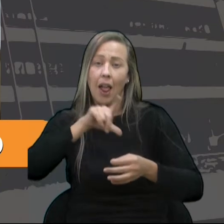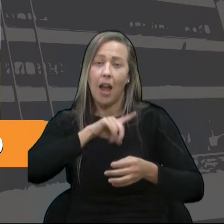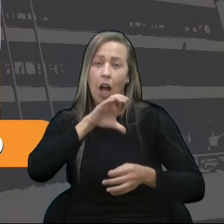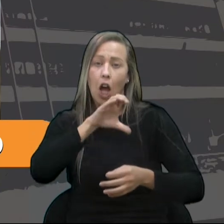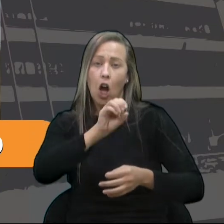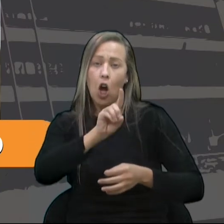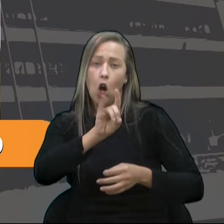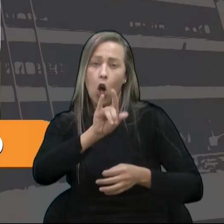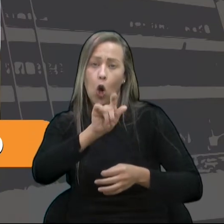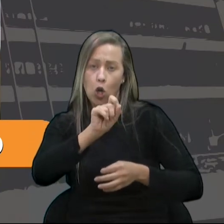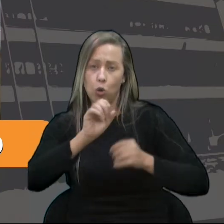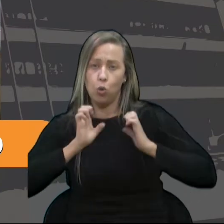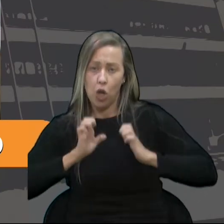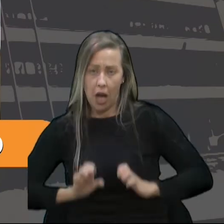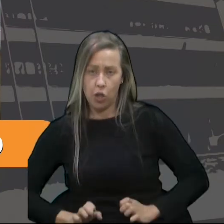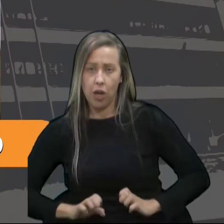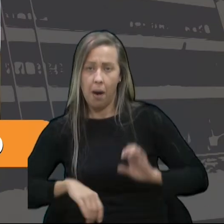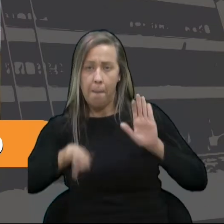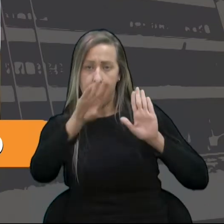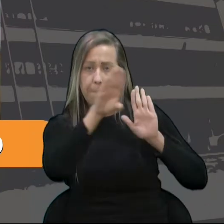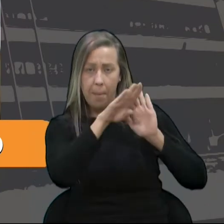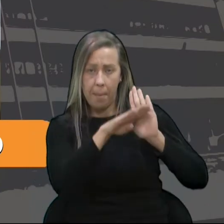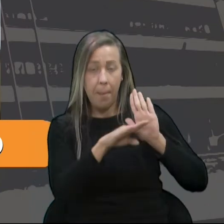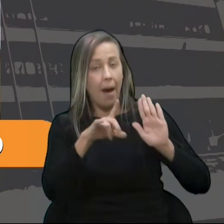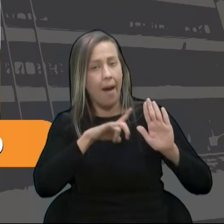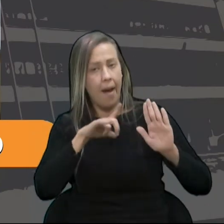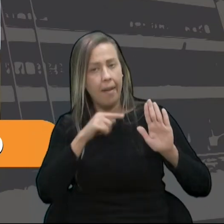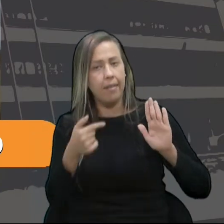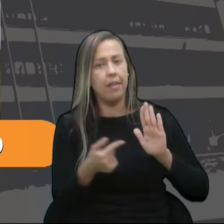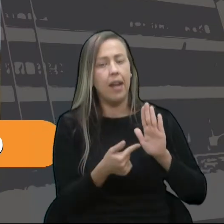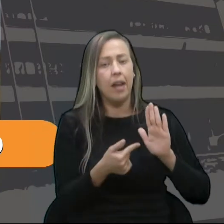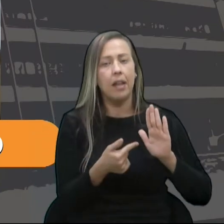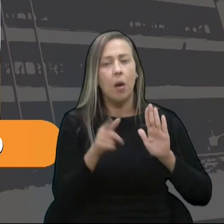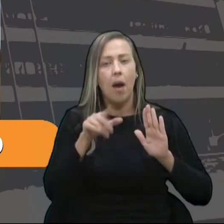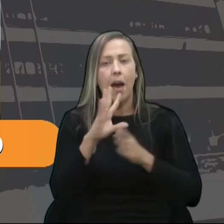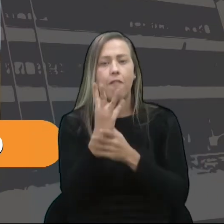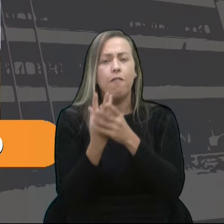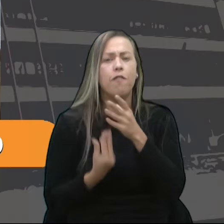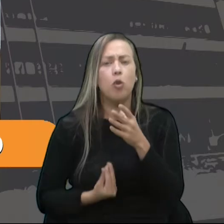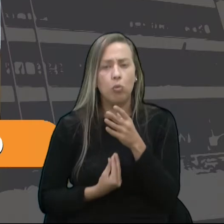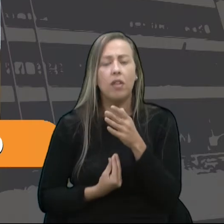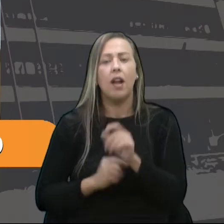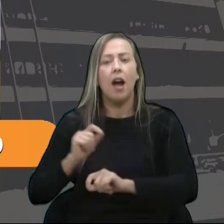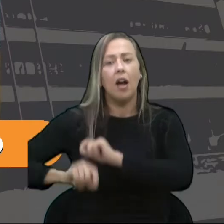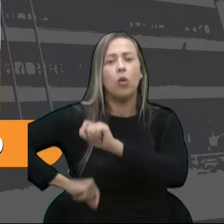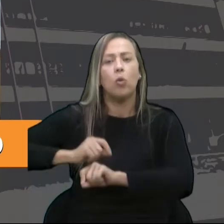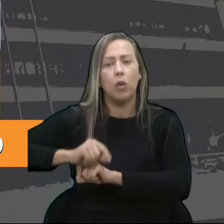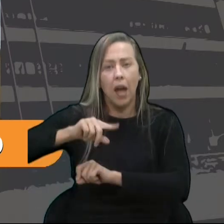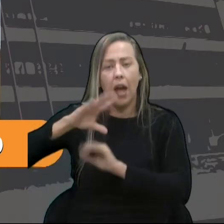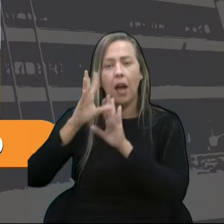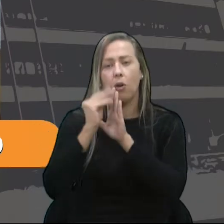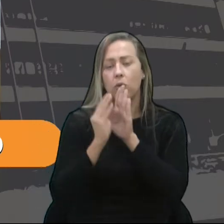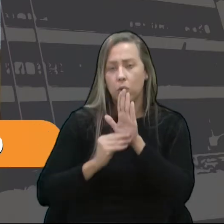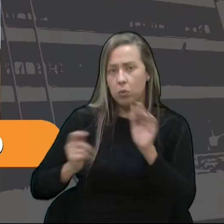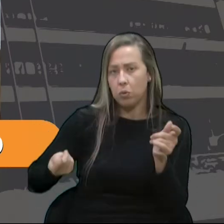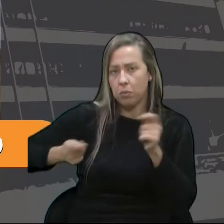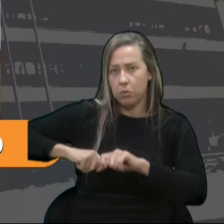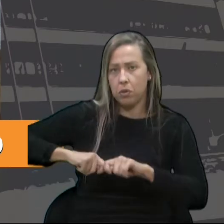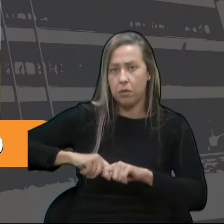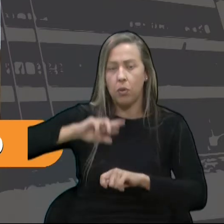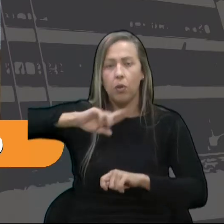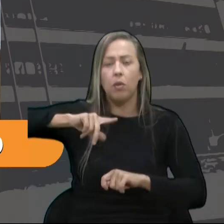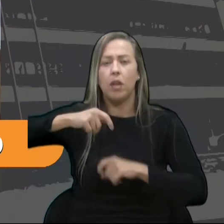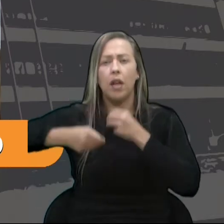partir disso, a gente pode filtrar o que a gente produz em termos de conteúdo, né, não